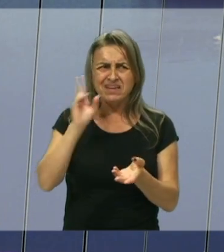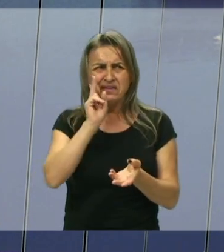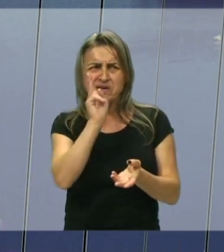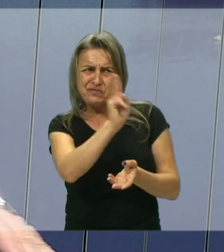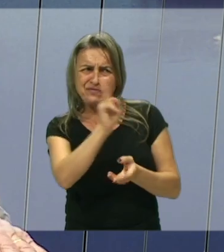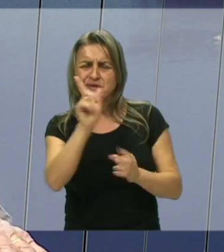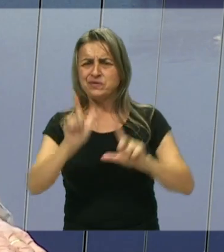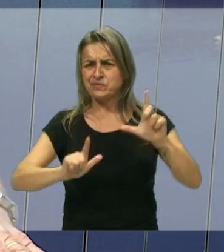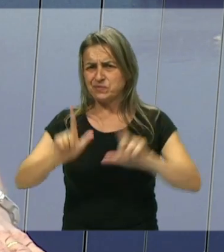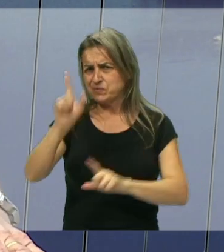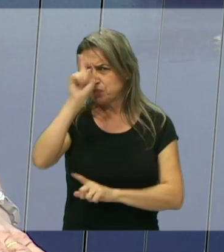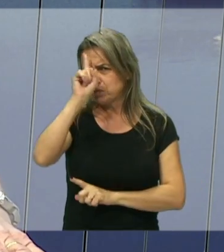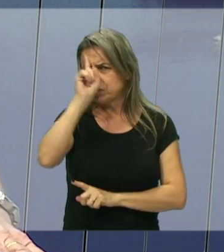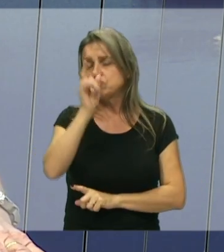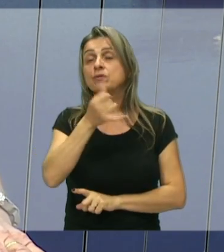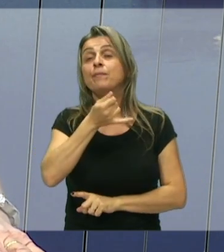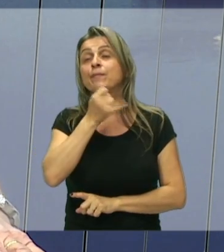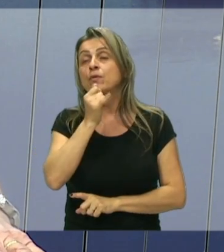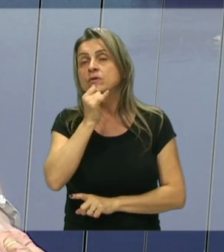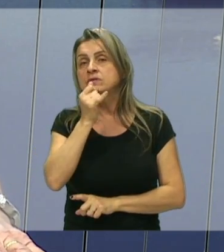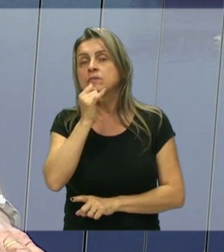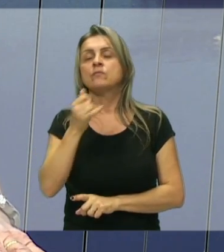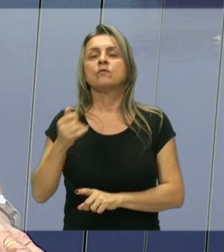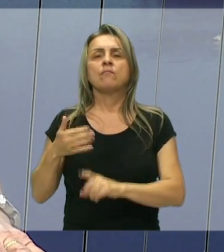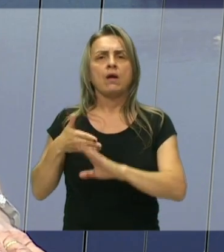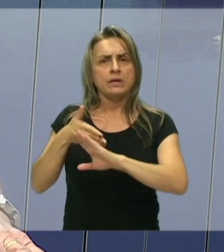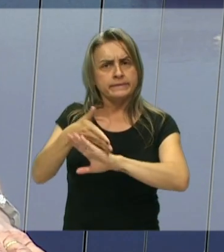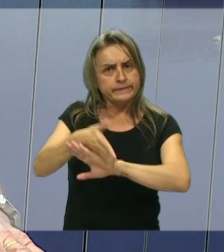a entrada da iniciativa privada